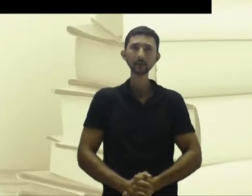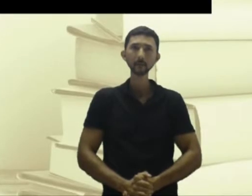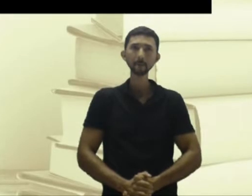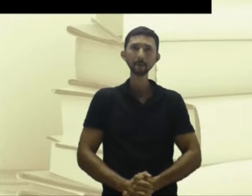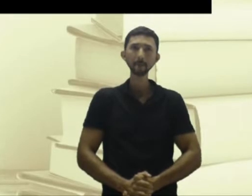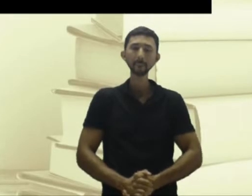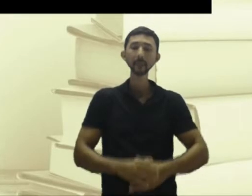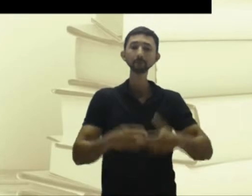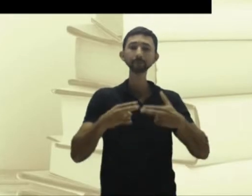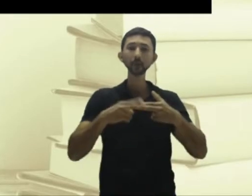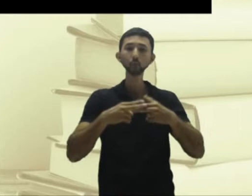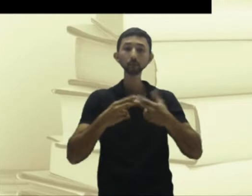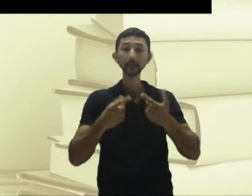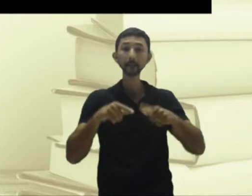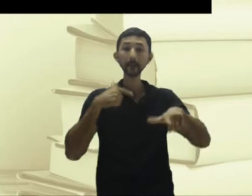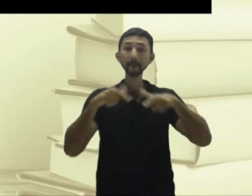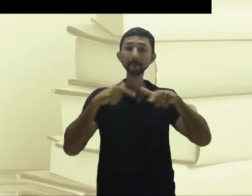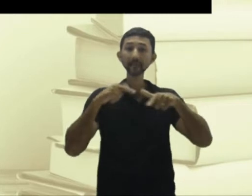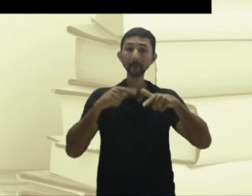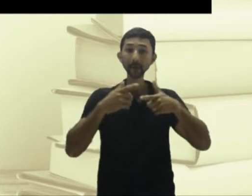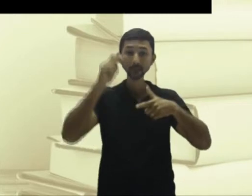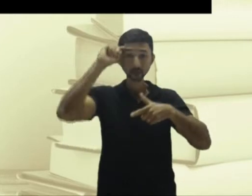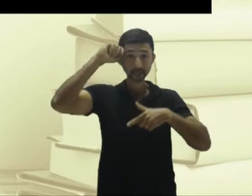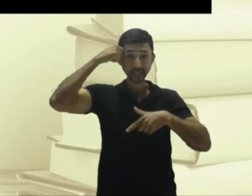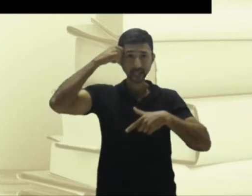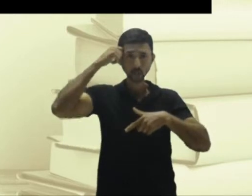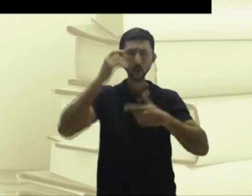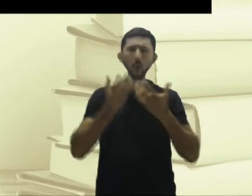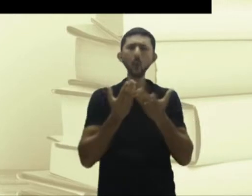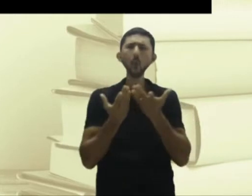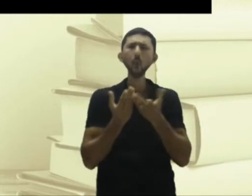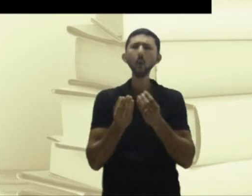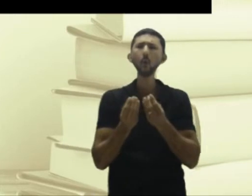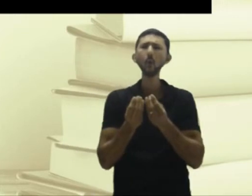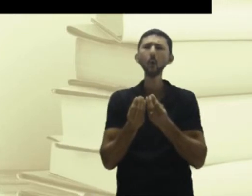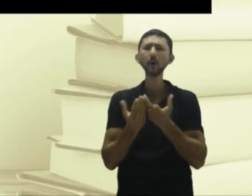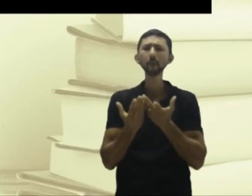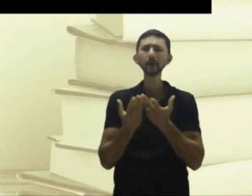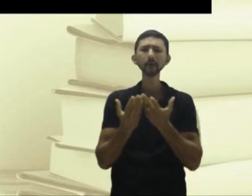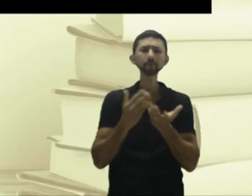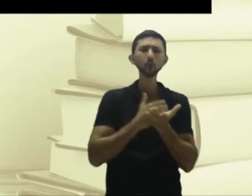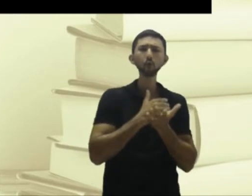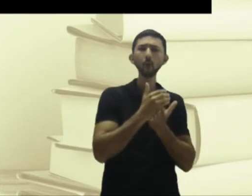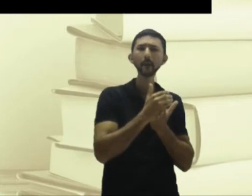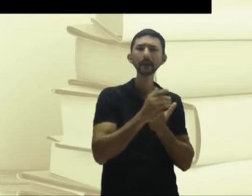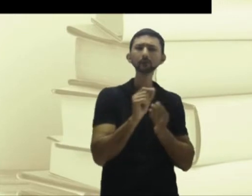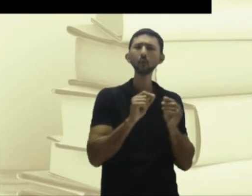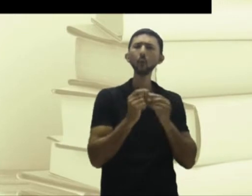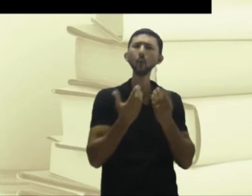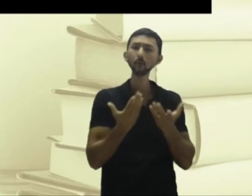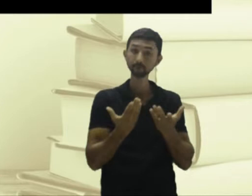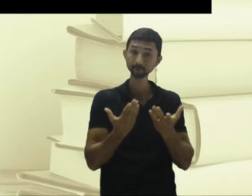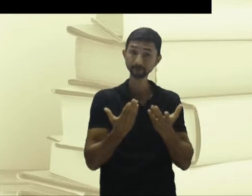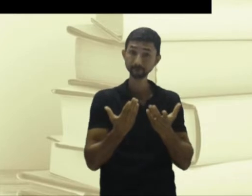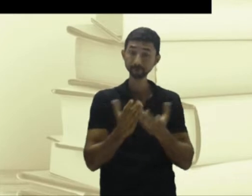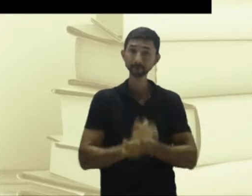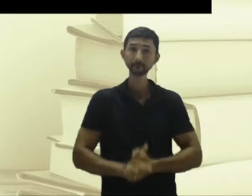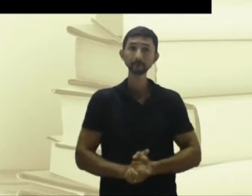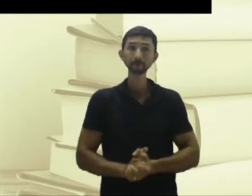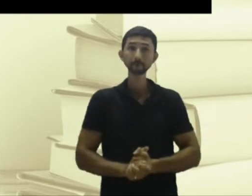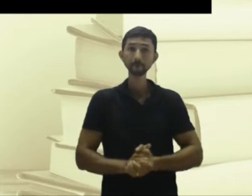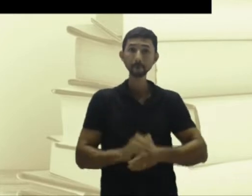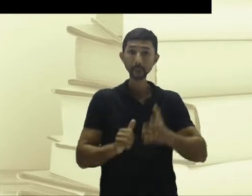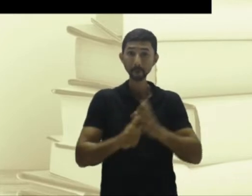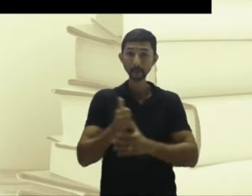E a utilização da mão de obra do negro? Como é que ela entra nessa história? Tá certo? Os